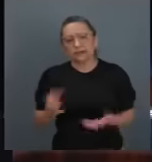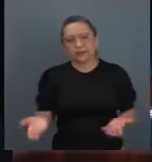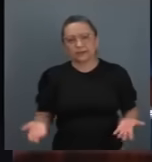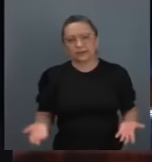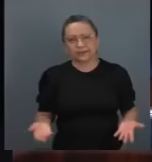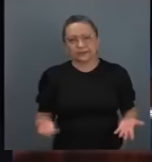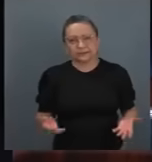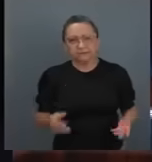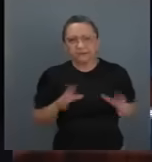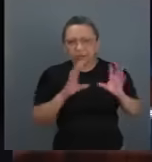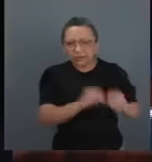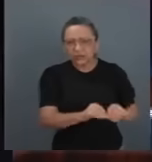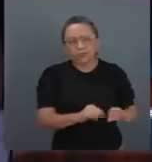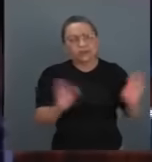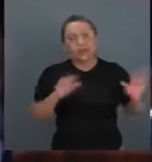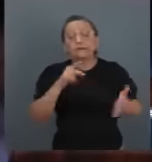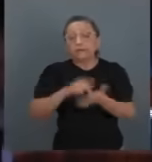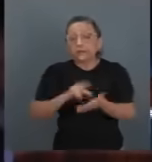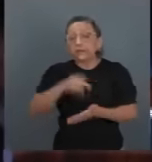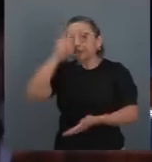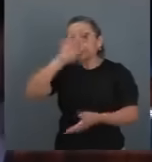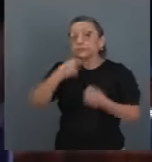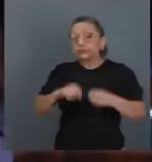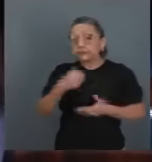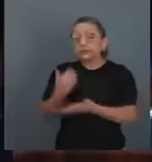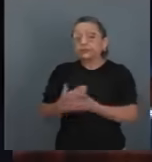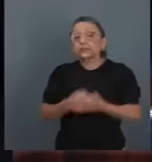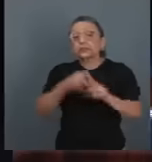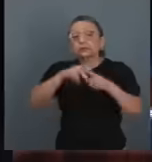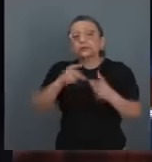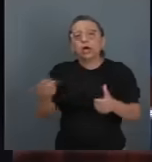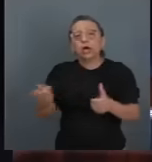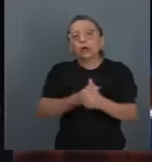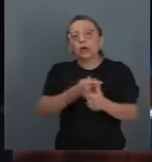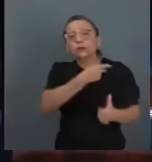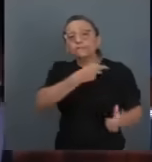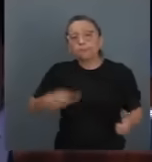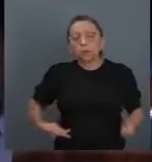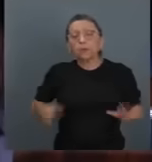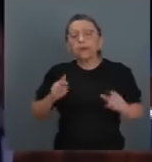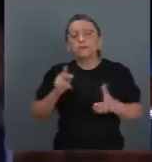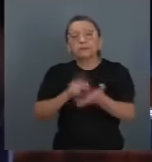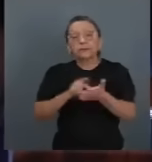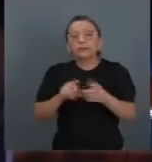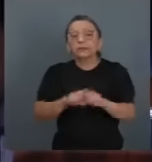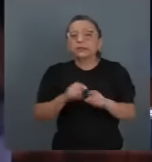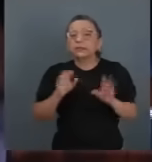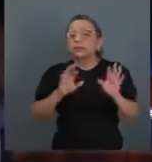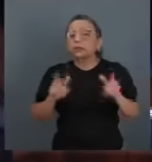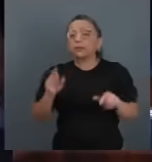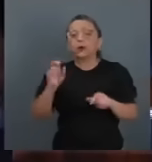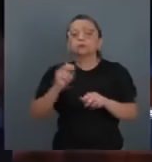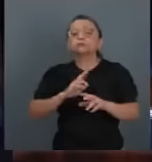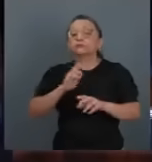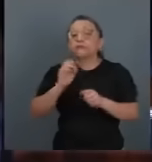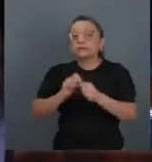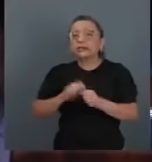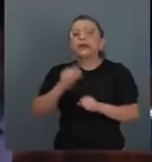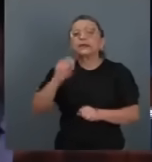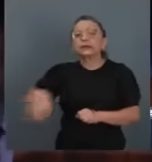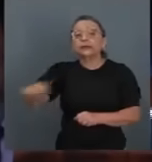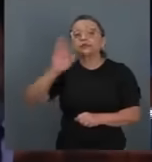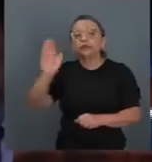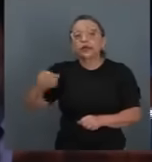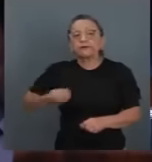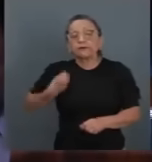A verdade é que o Brasil precisa de ajuste nas contas públicas, mas é verdade também que esse ajuste não pode ser feito às custas de quem já vive